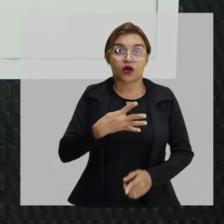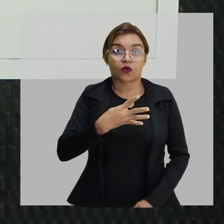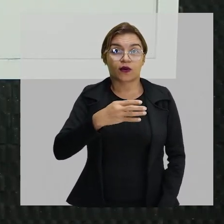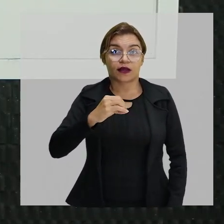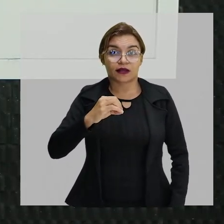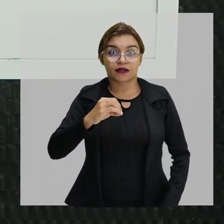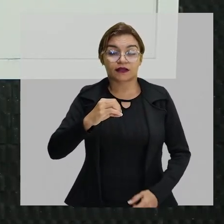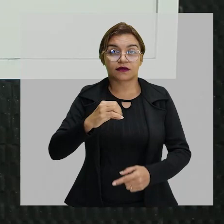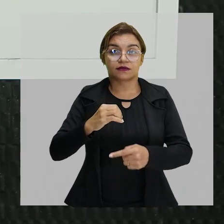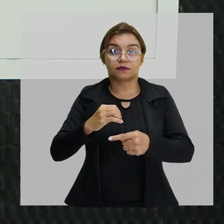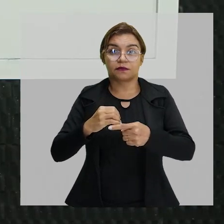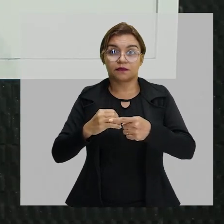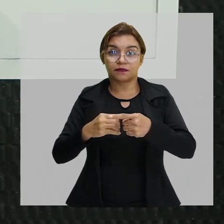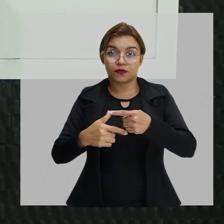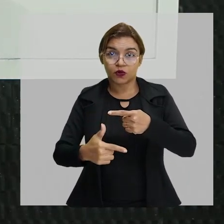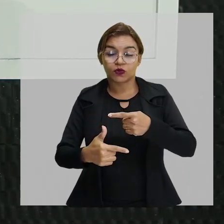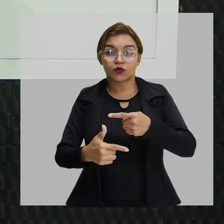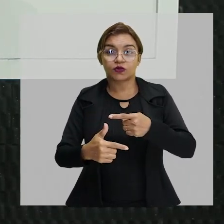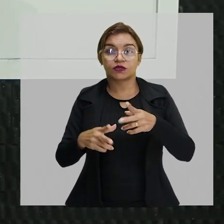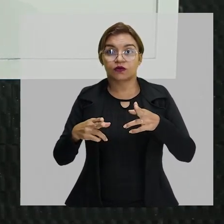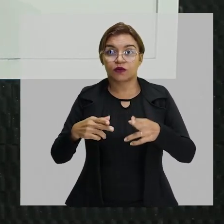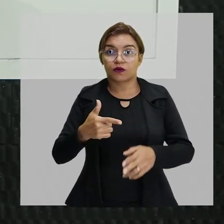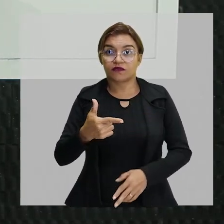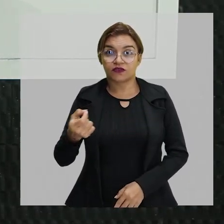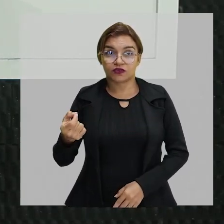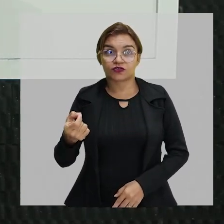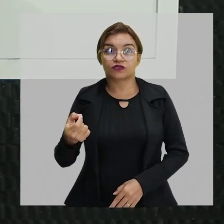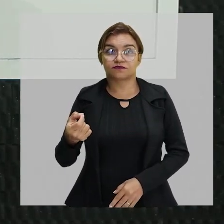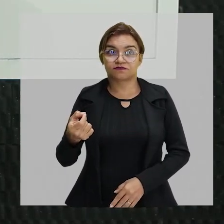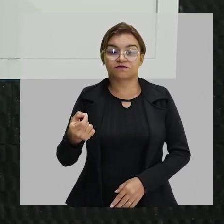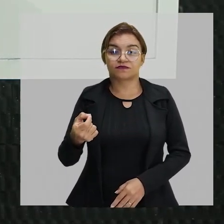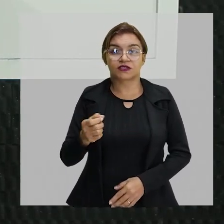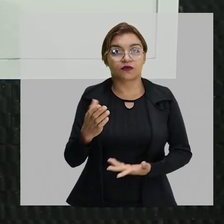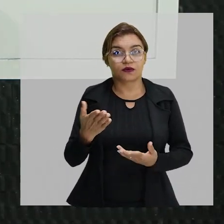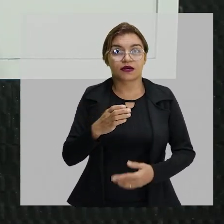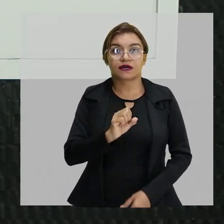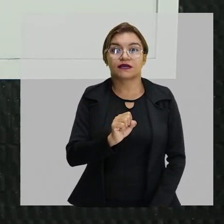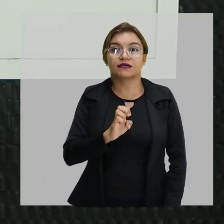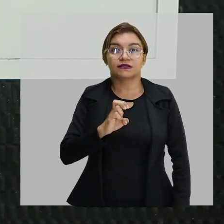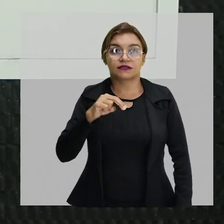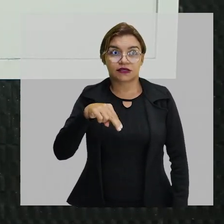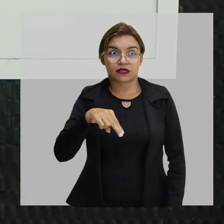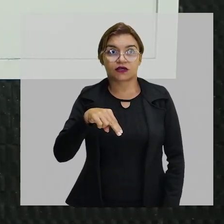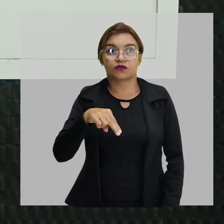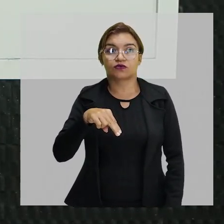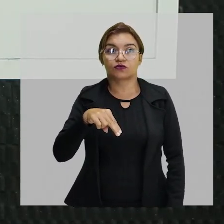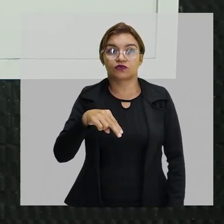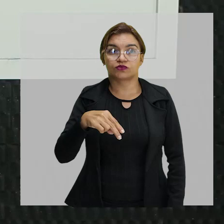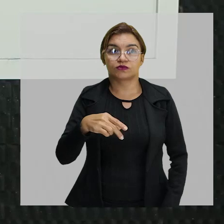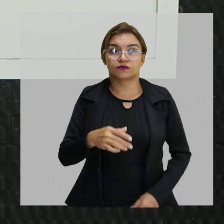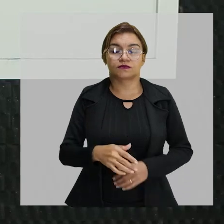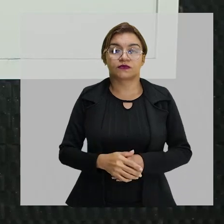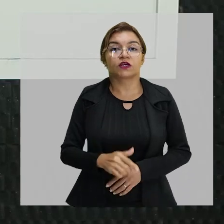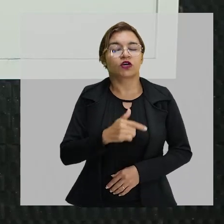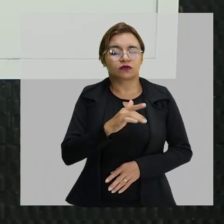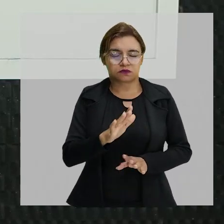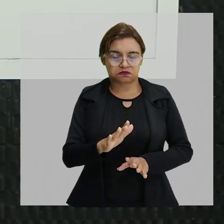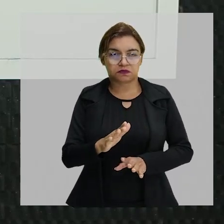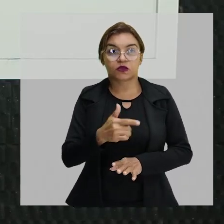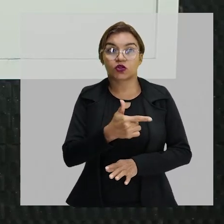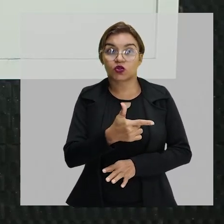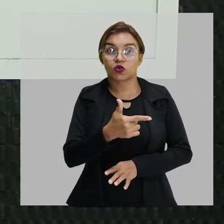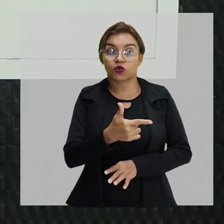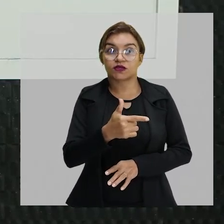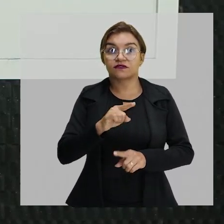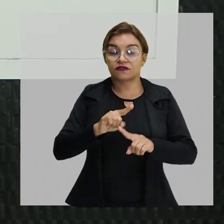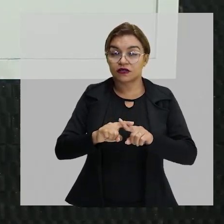2. Dá seno de 20, que não é um arco conhecido, né? Não é daqueles que a gente consegue saber o valor. Então, fica assim